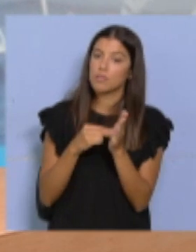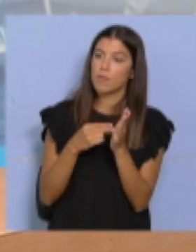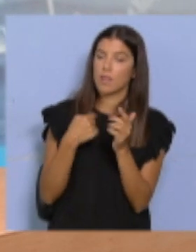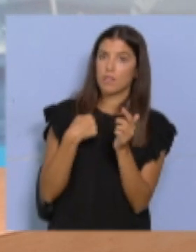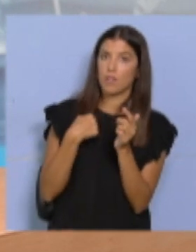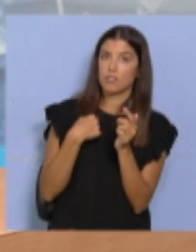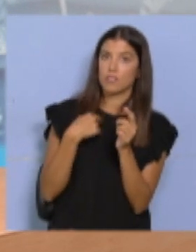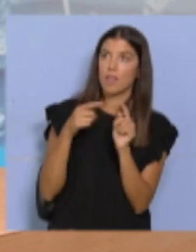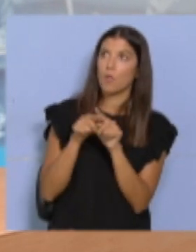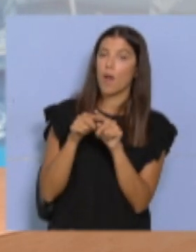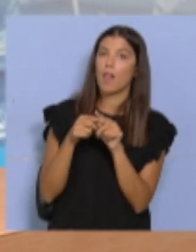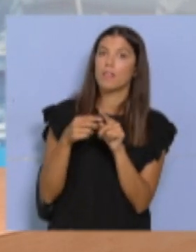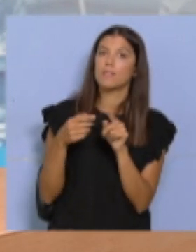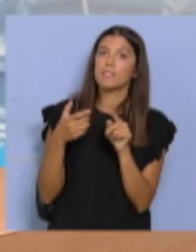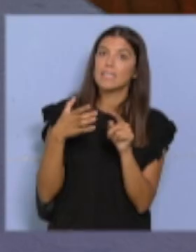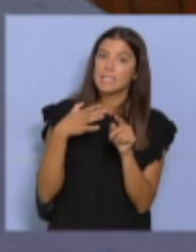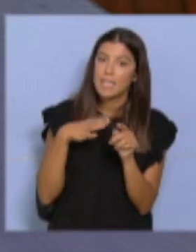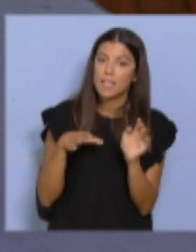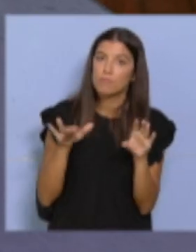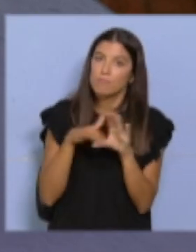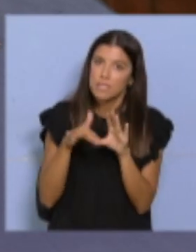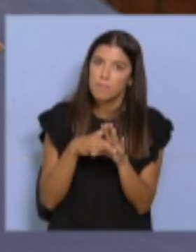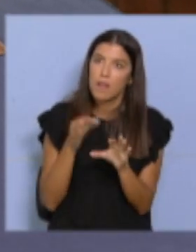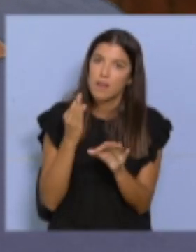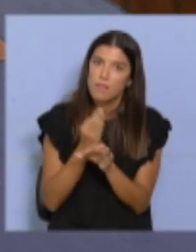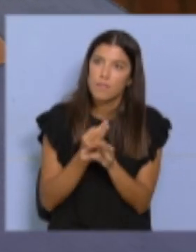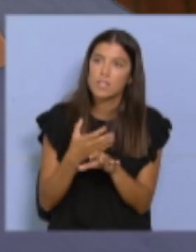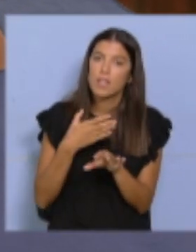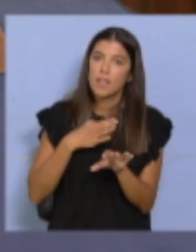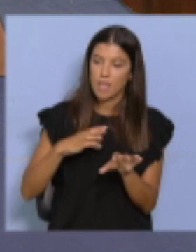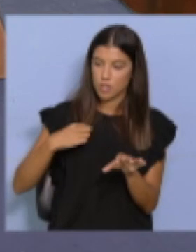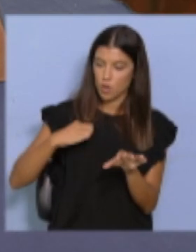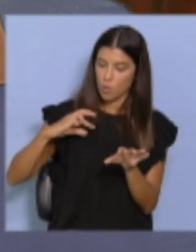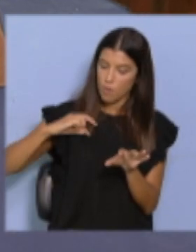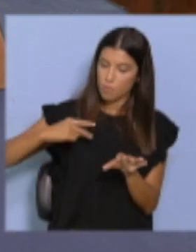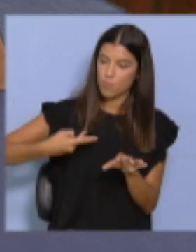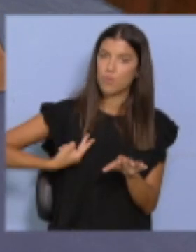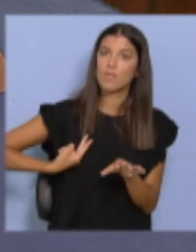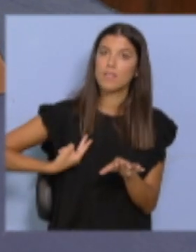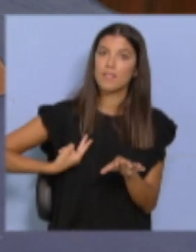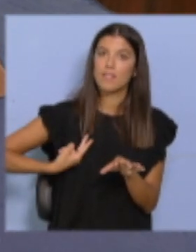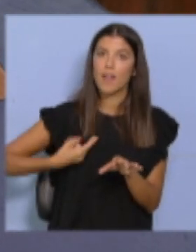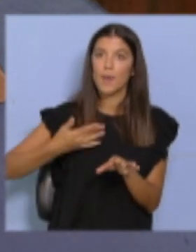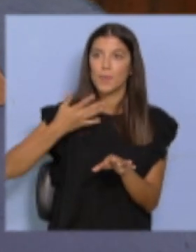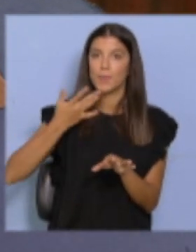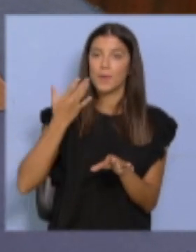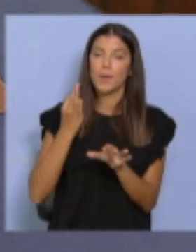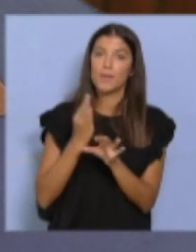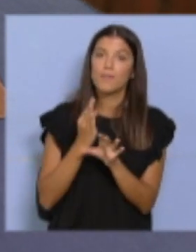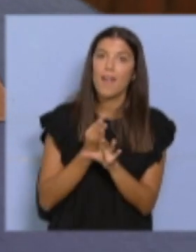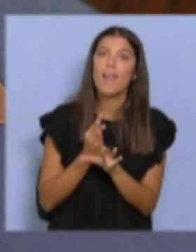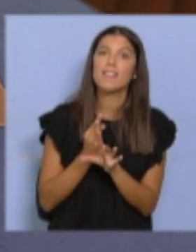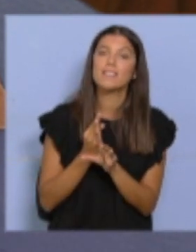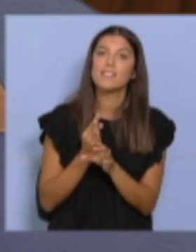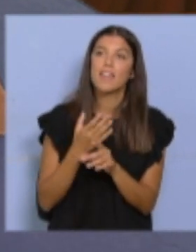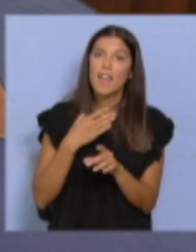festa? Queres envolver-te? Queres vestir o traje bonito, festivo dentro desta mesa? Queres estar em comunhão